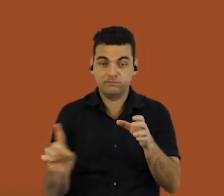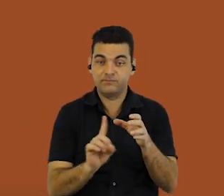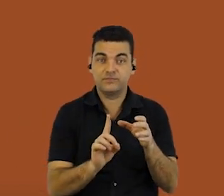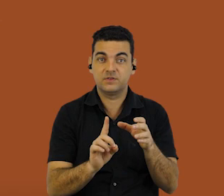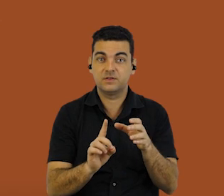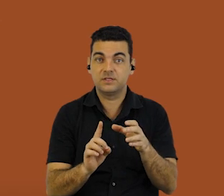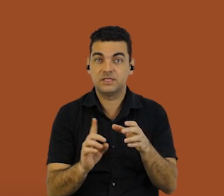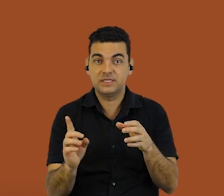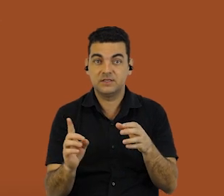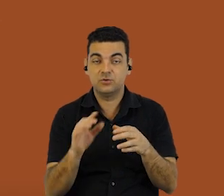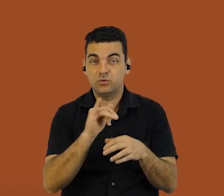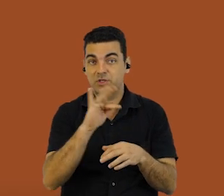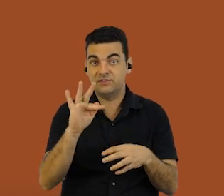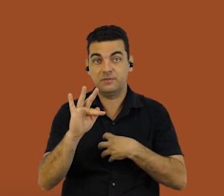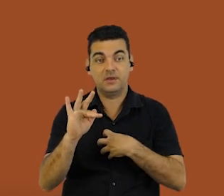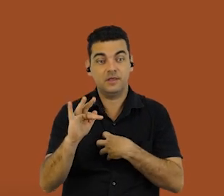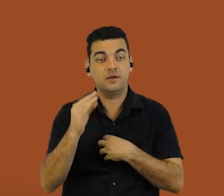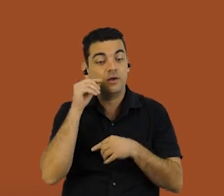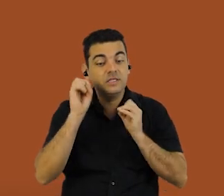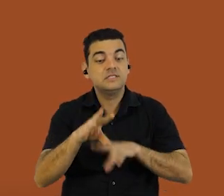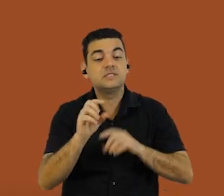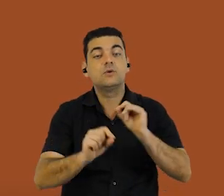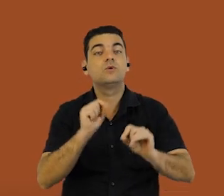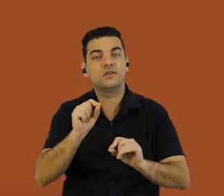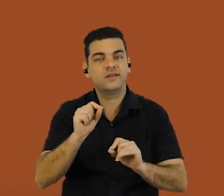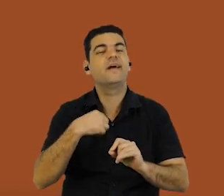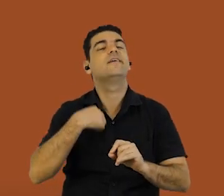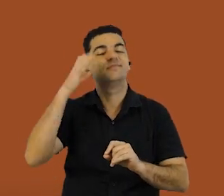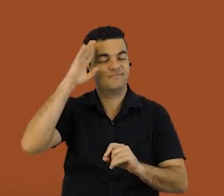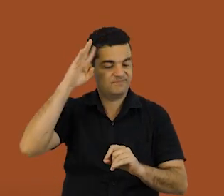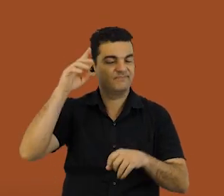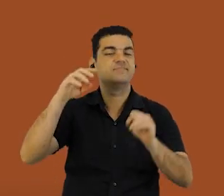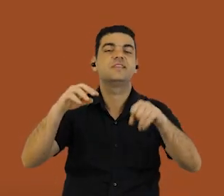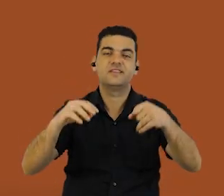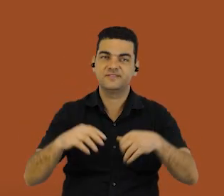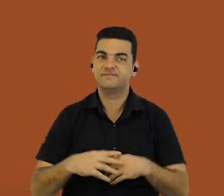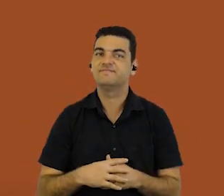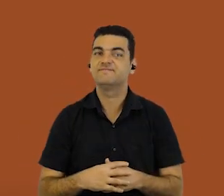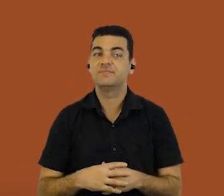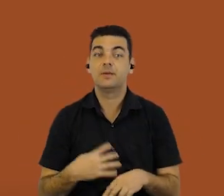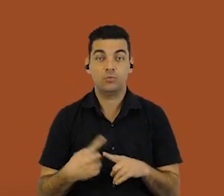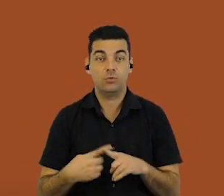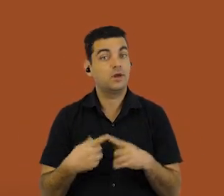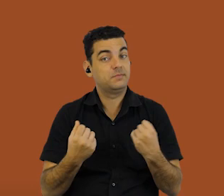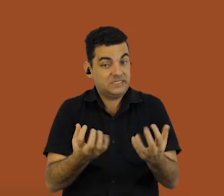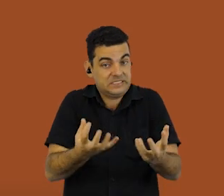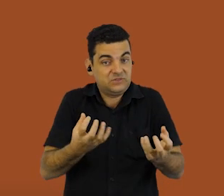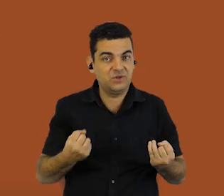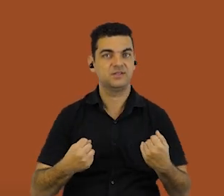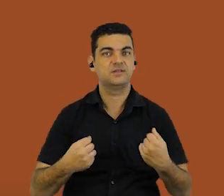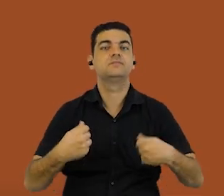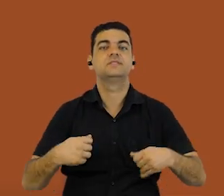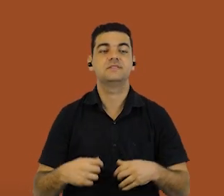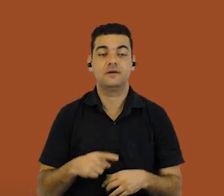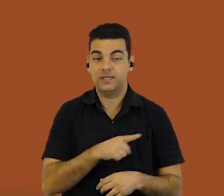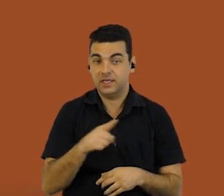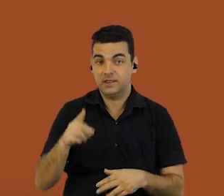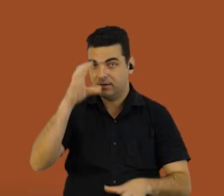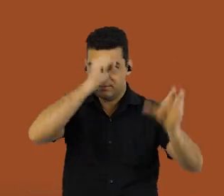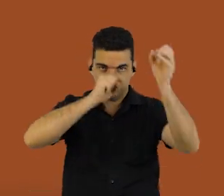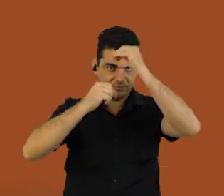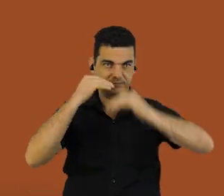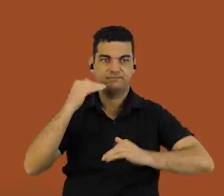crianças que chegam no IFE Baiano e que precisam ser acolhidas e que precisam ter a oportunidade